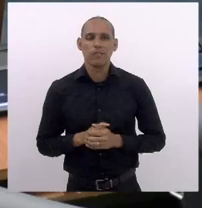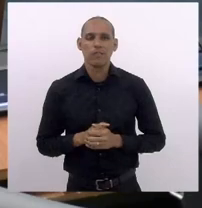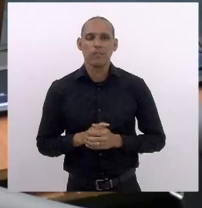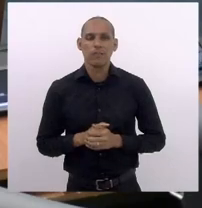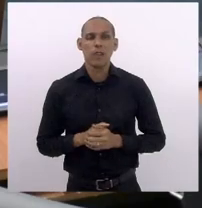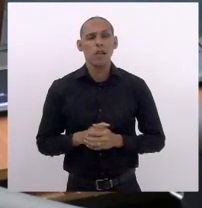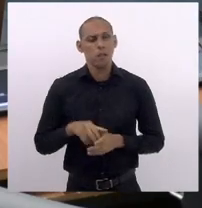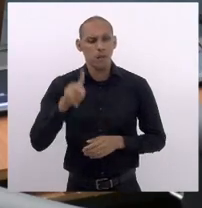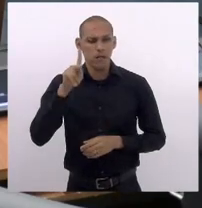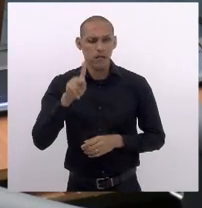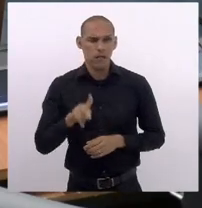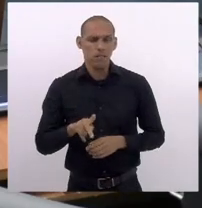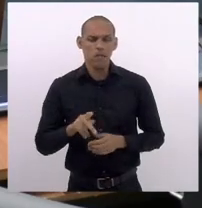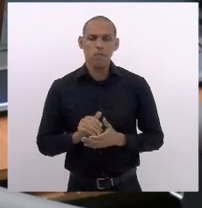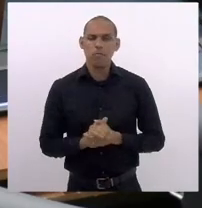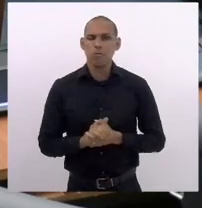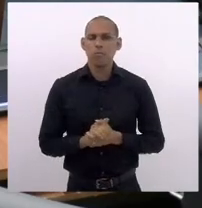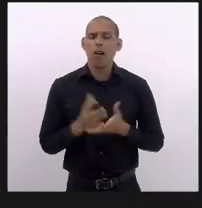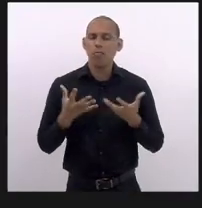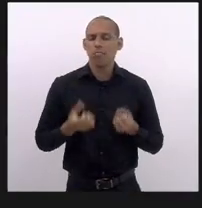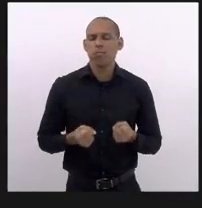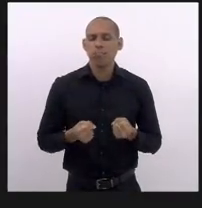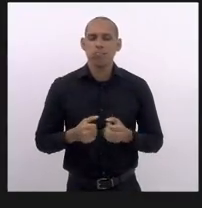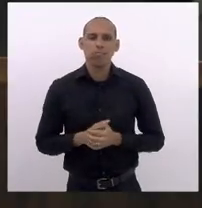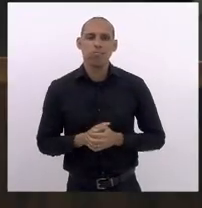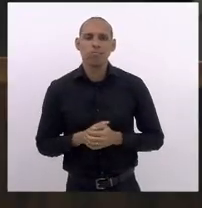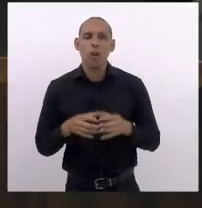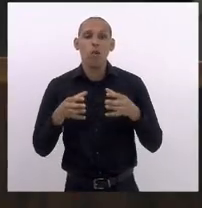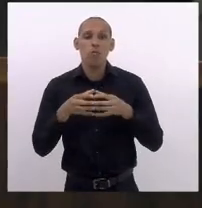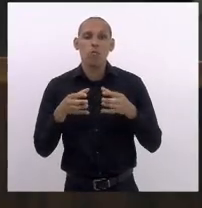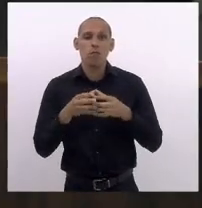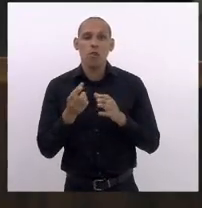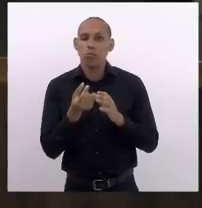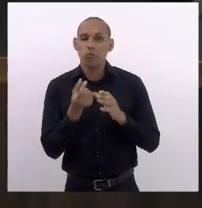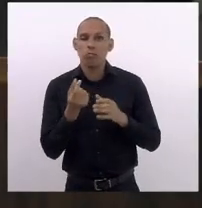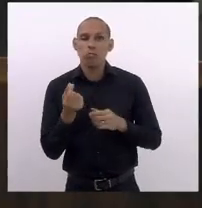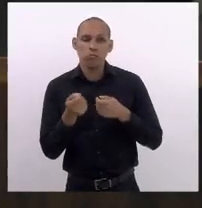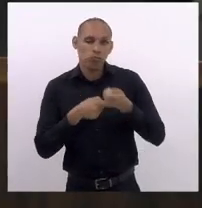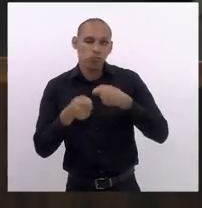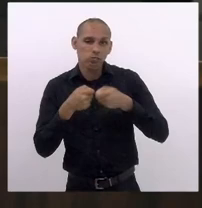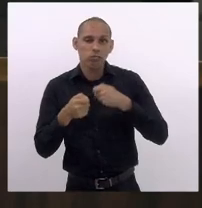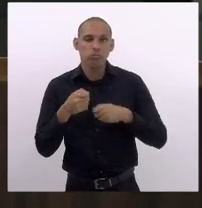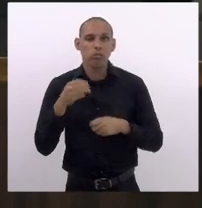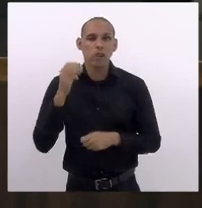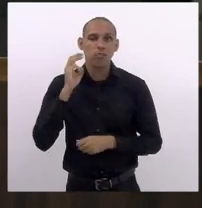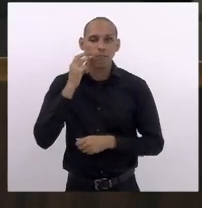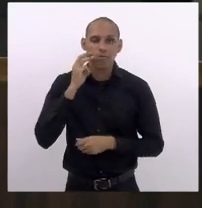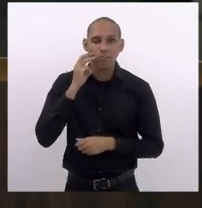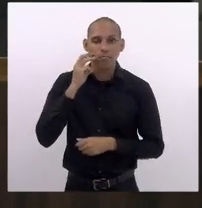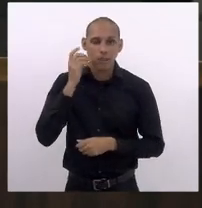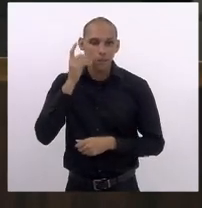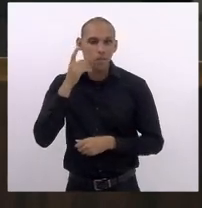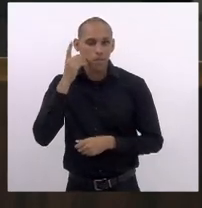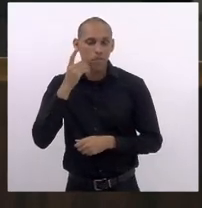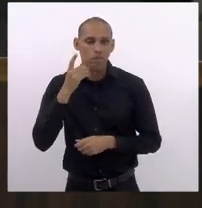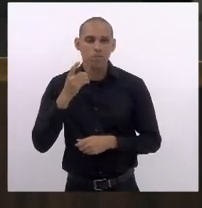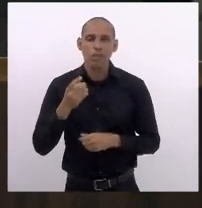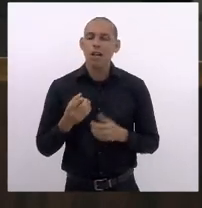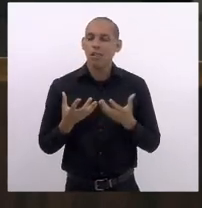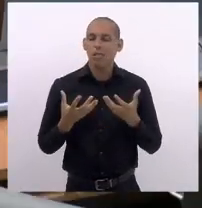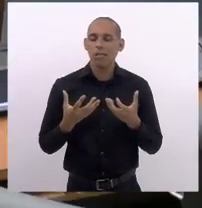Senhor presidente, parecer favorável. Pela Comissão de Economia, deputado Valdec Carneiro.